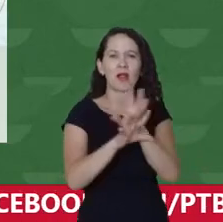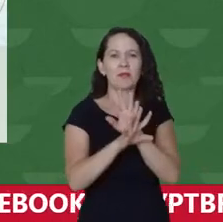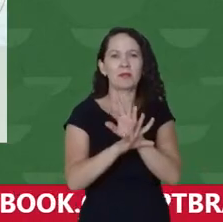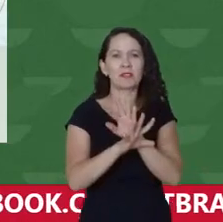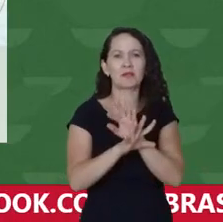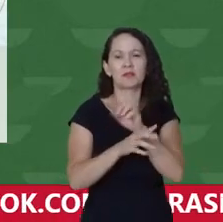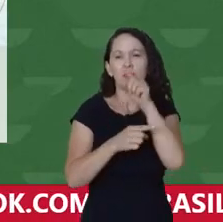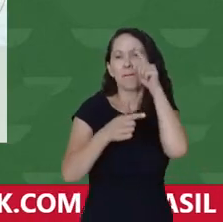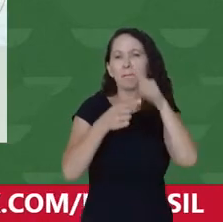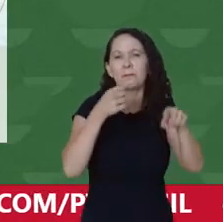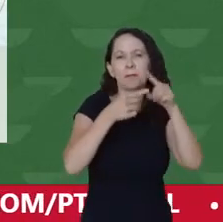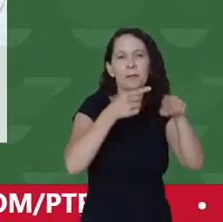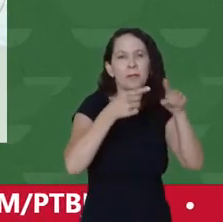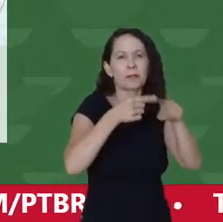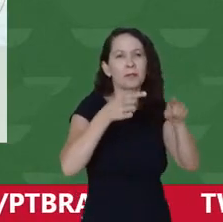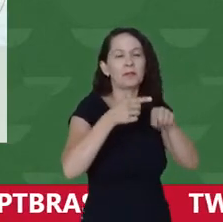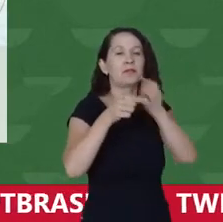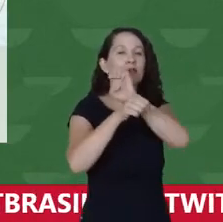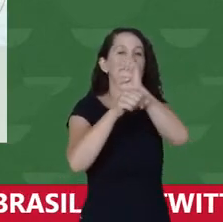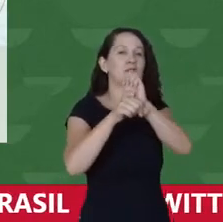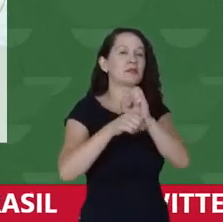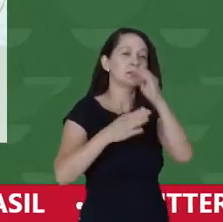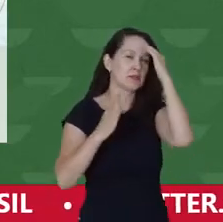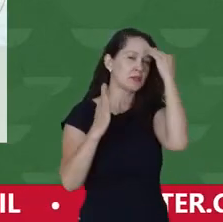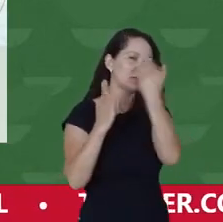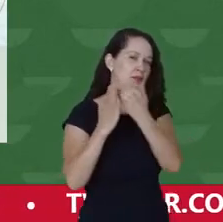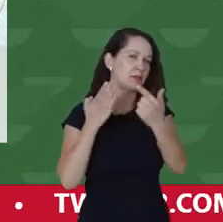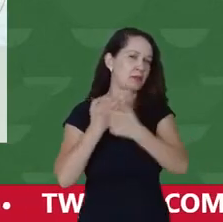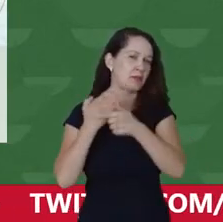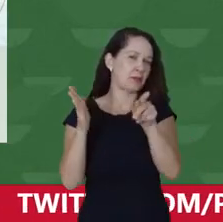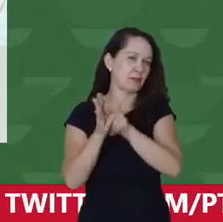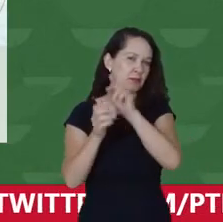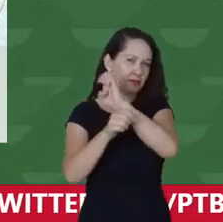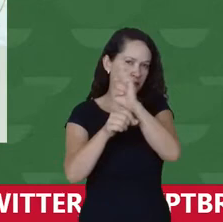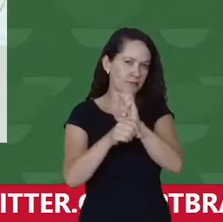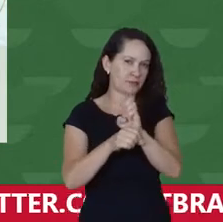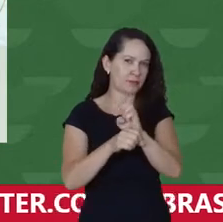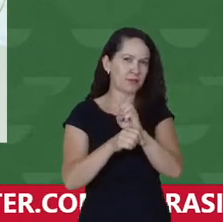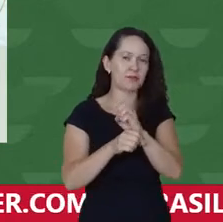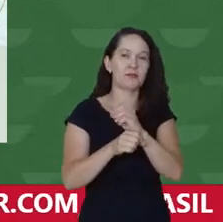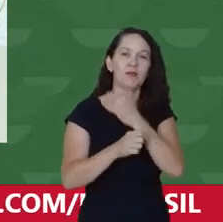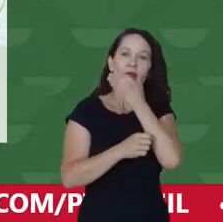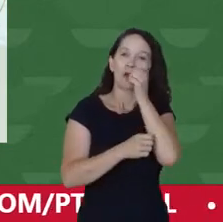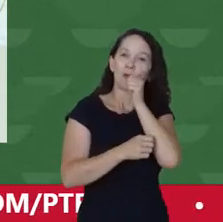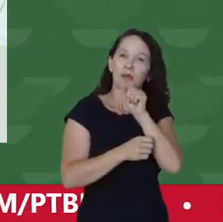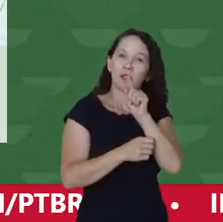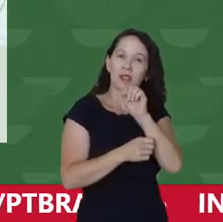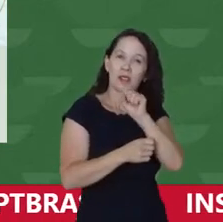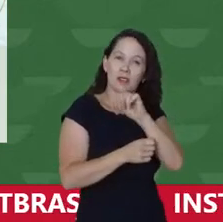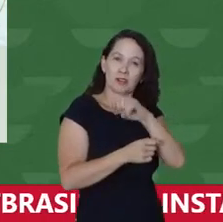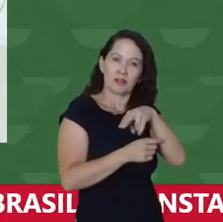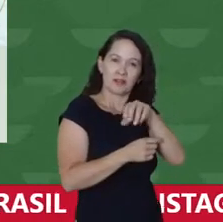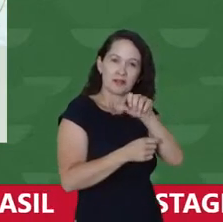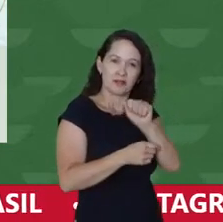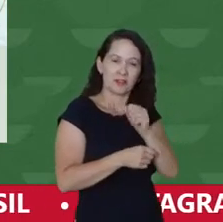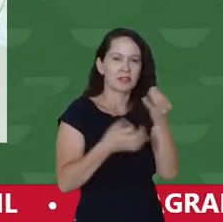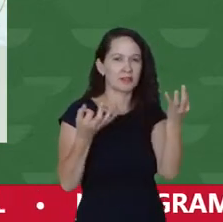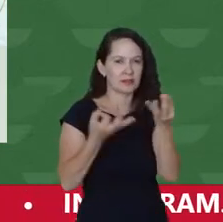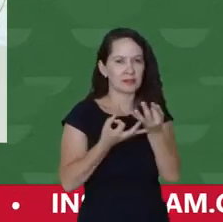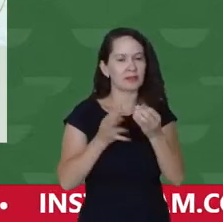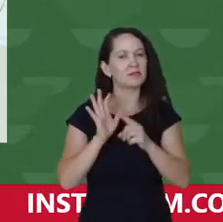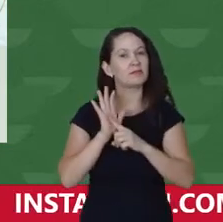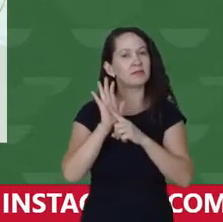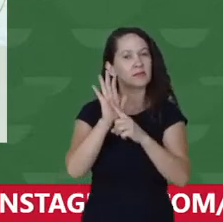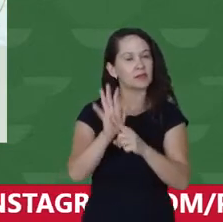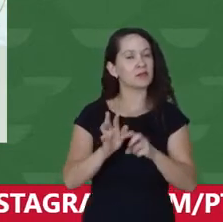estão proibindo que o Estado cumpra o seu papel. E a Silvana está muito correta aí com o pessoal do DF quando traz